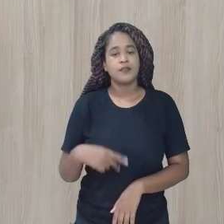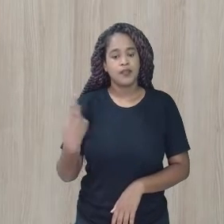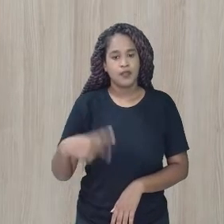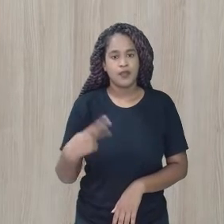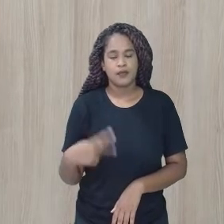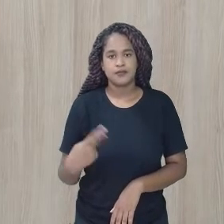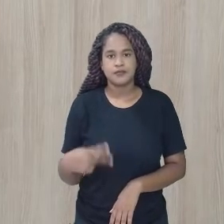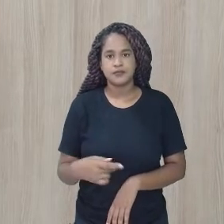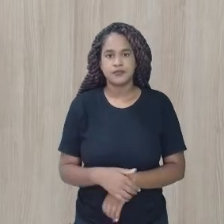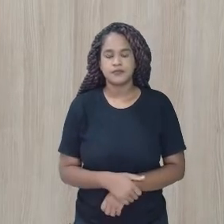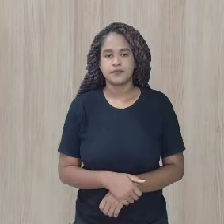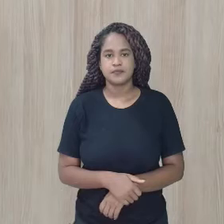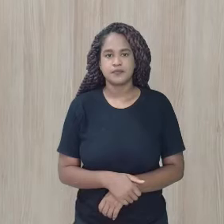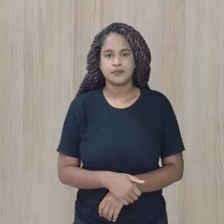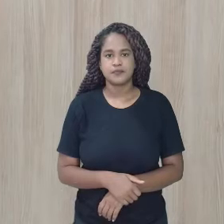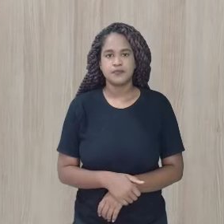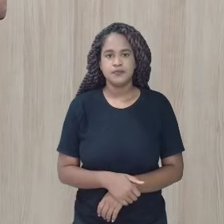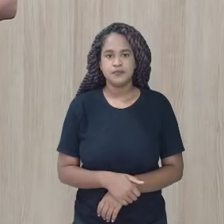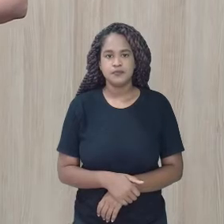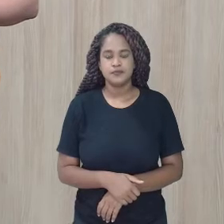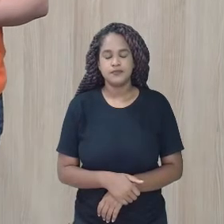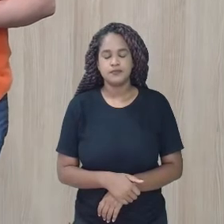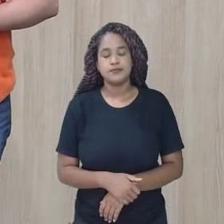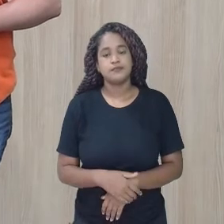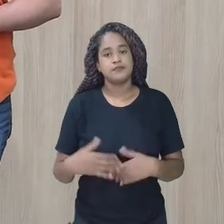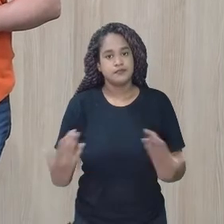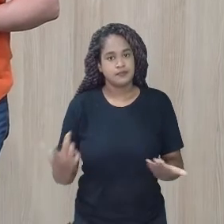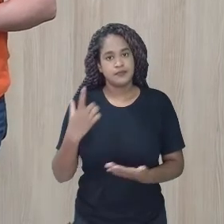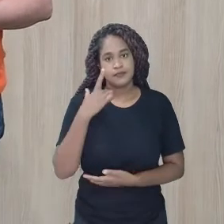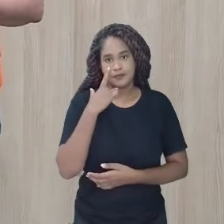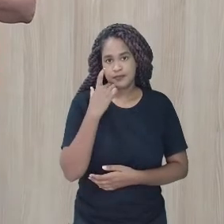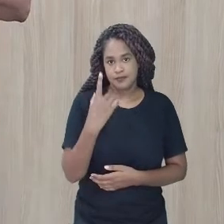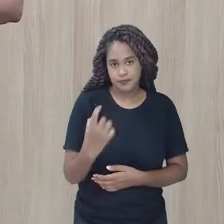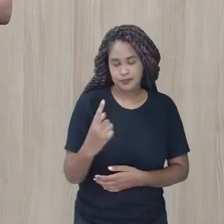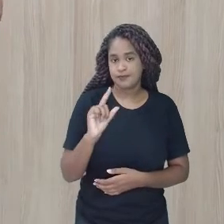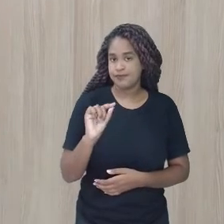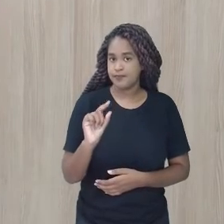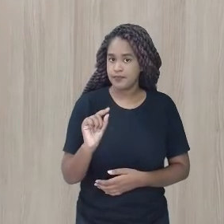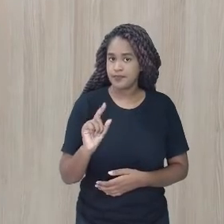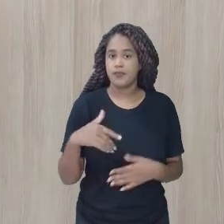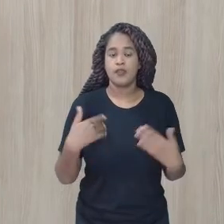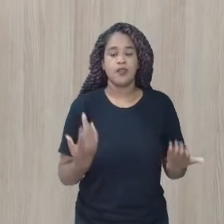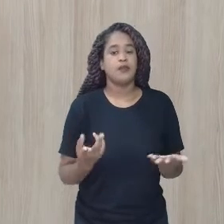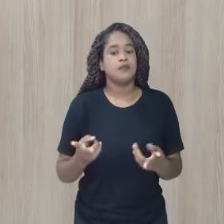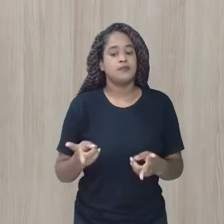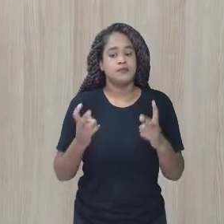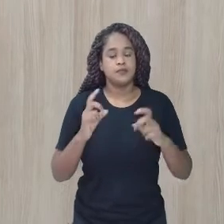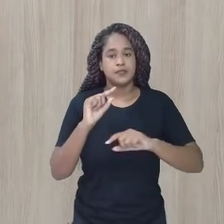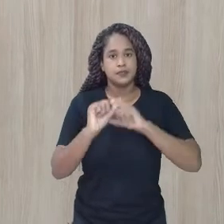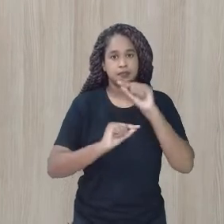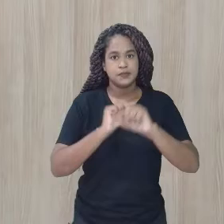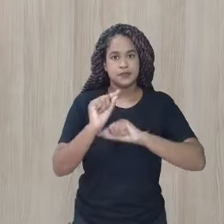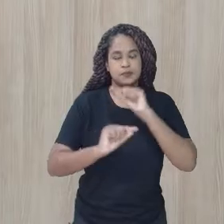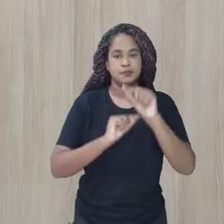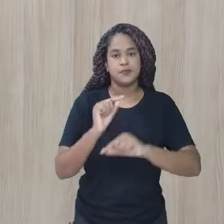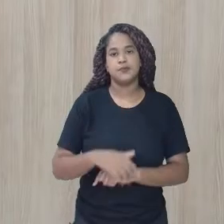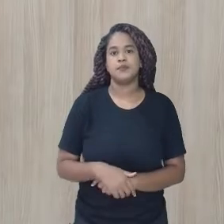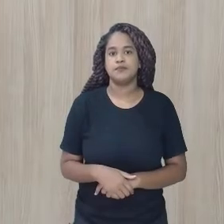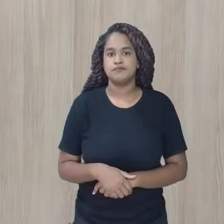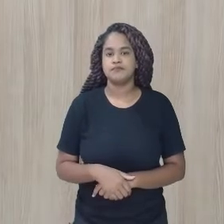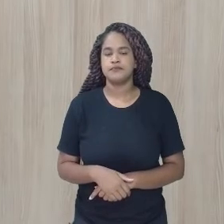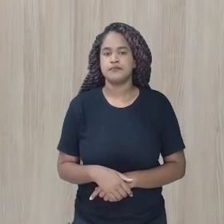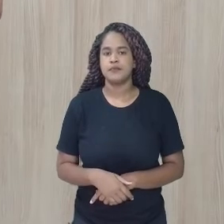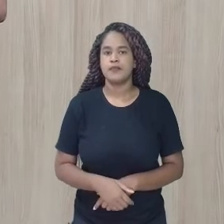aulas digitais, no CETEC. Então é bem interessante quando percebemos, né, o talento,